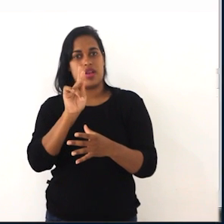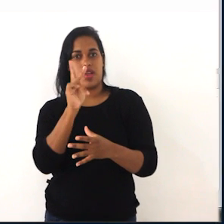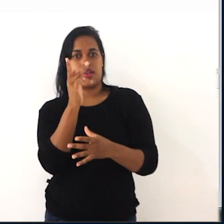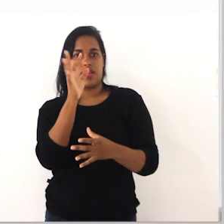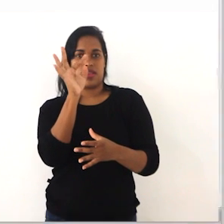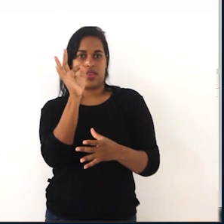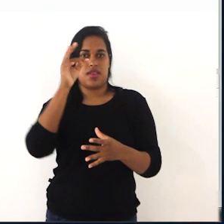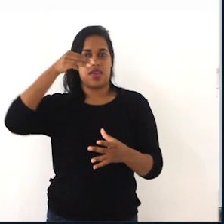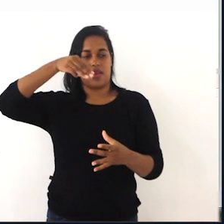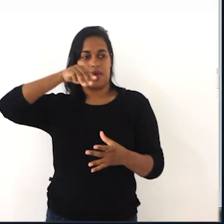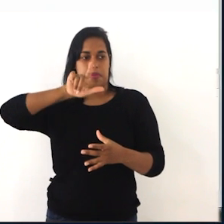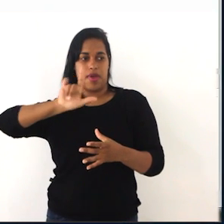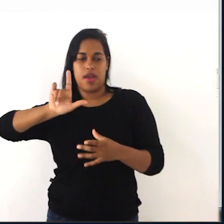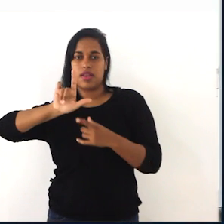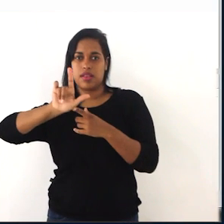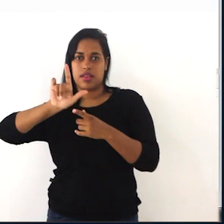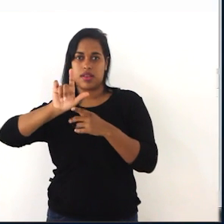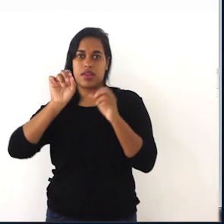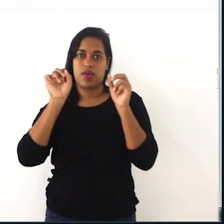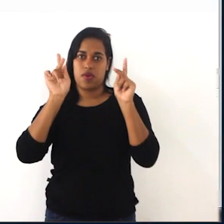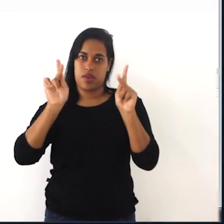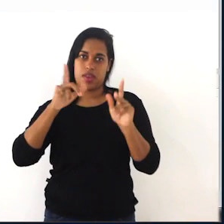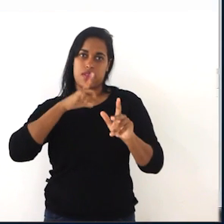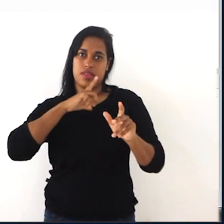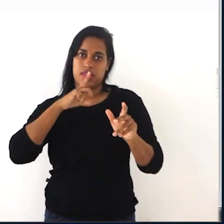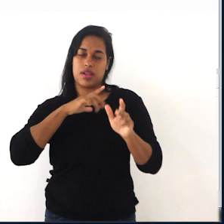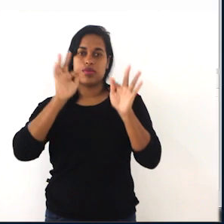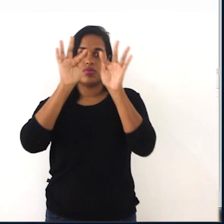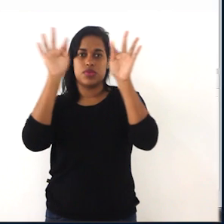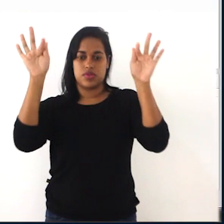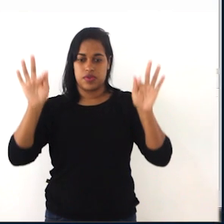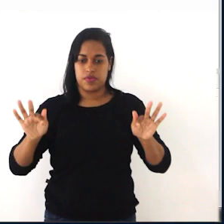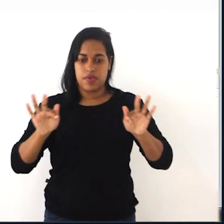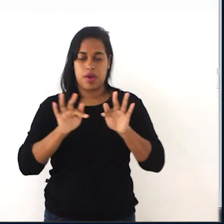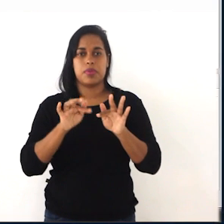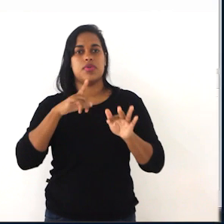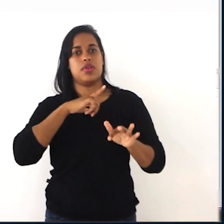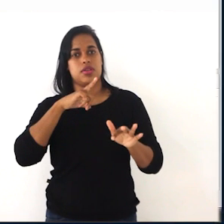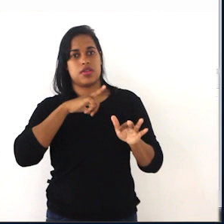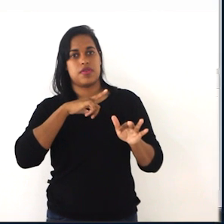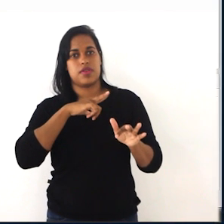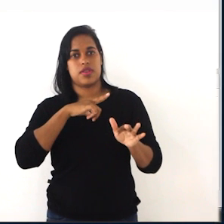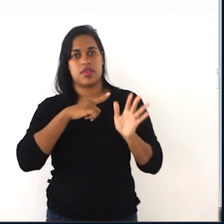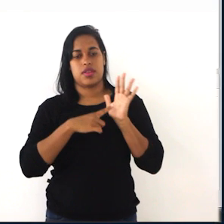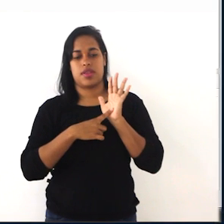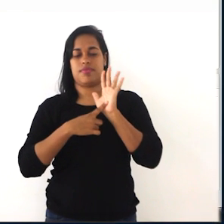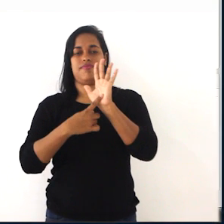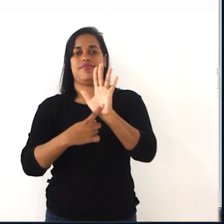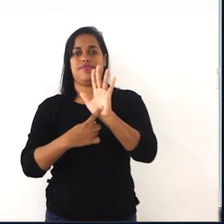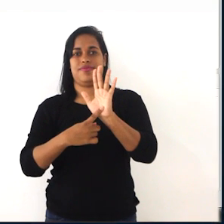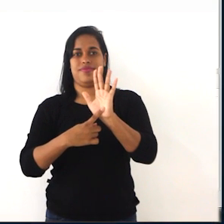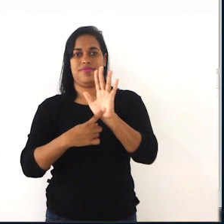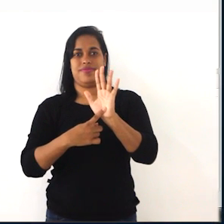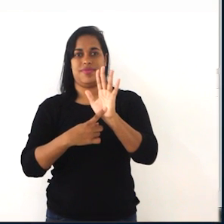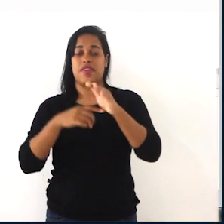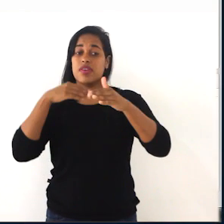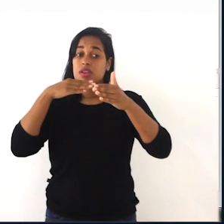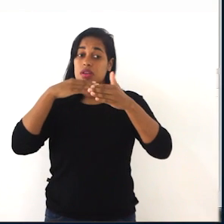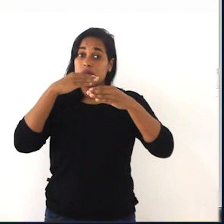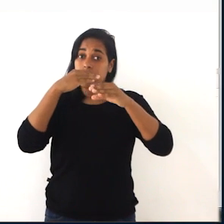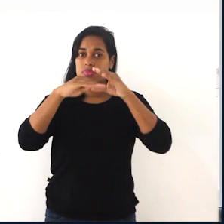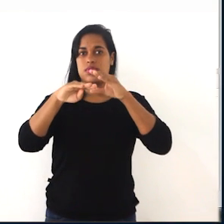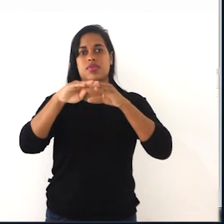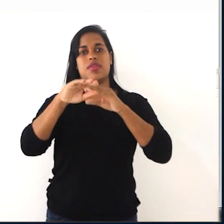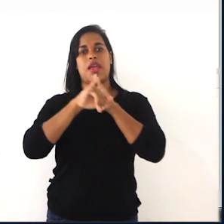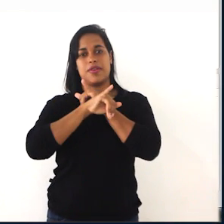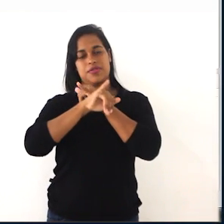HTML. Pronto, aqui temos o formulário que ele vai ter o action, o action ele vai enviar as informações.